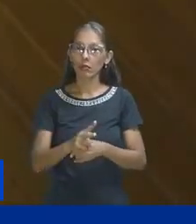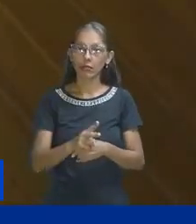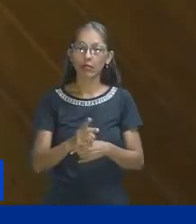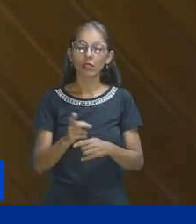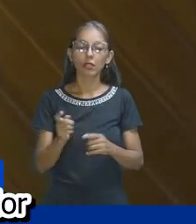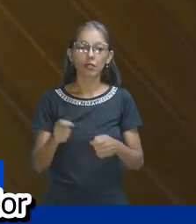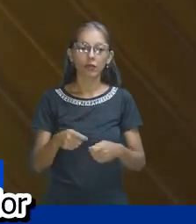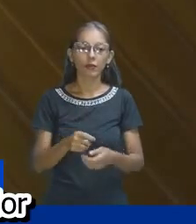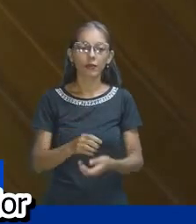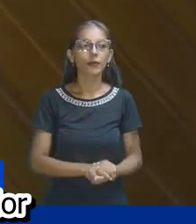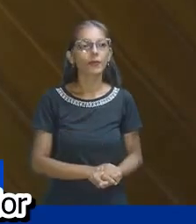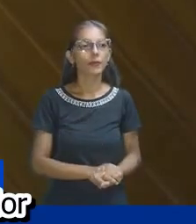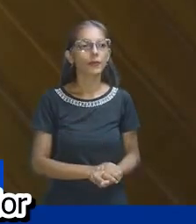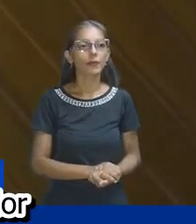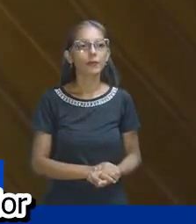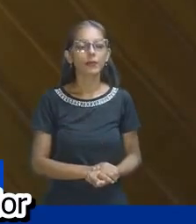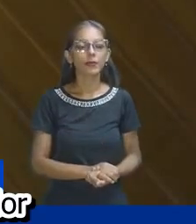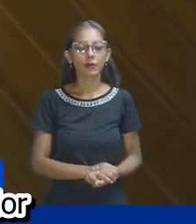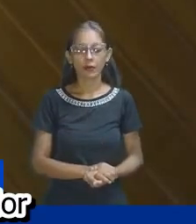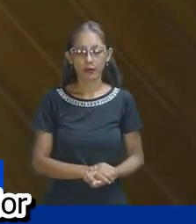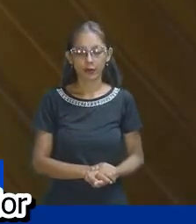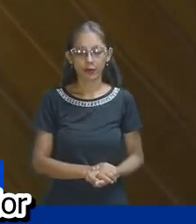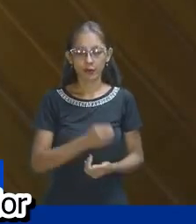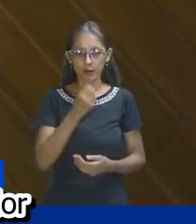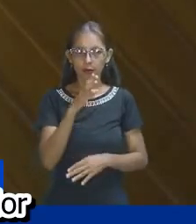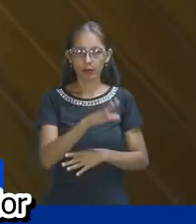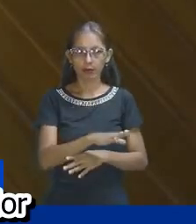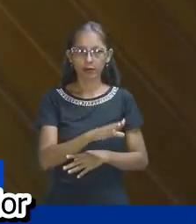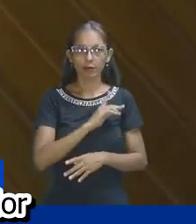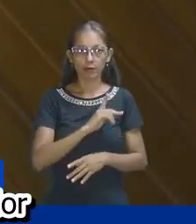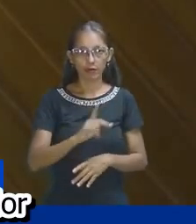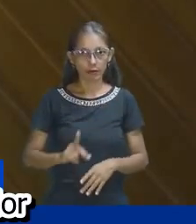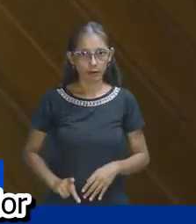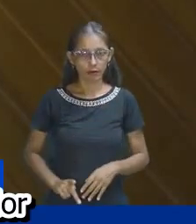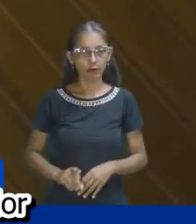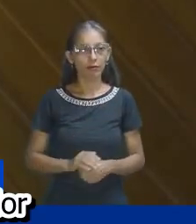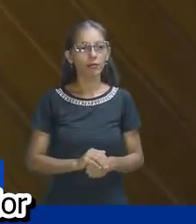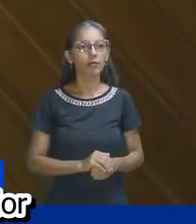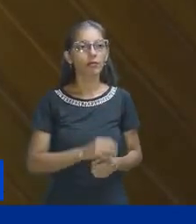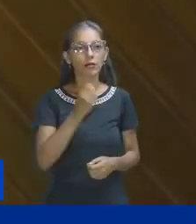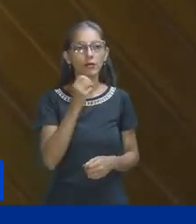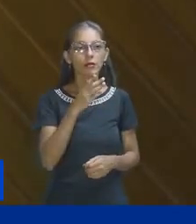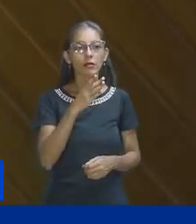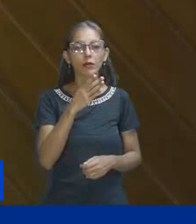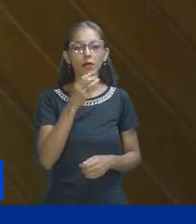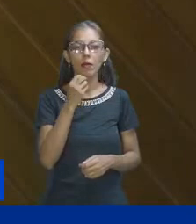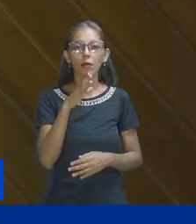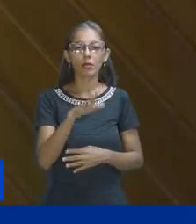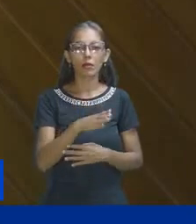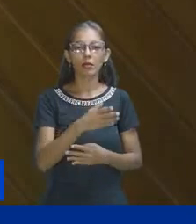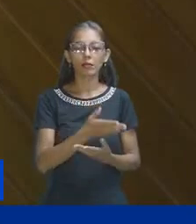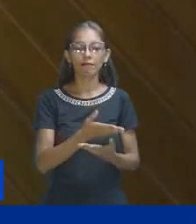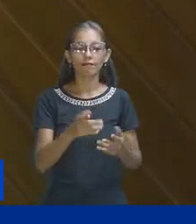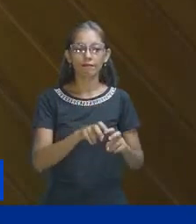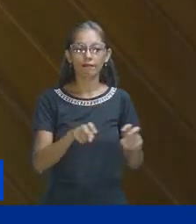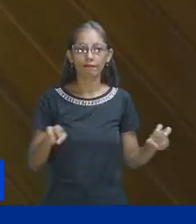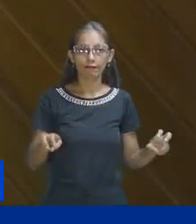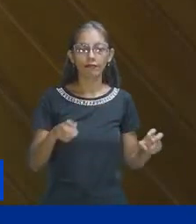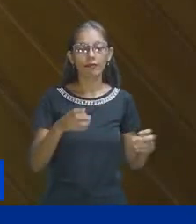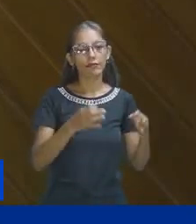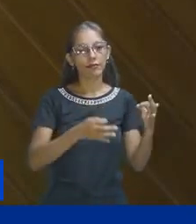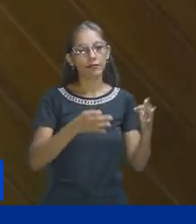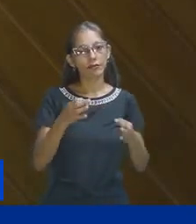presidente. Queria saudar também o nosso ilustre regedor, desembargador e juiz Carlos Antônio, né? Doutor Rivaldo, doutora Tina,